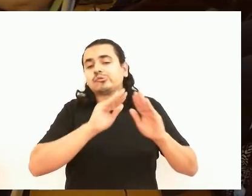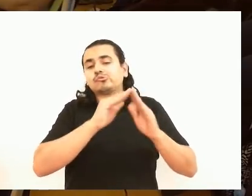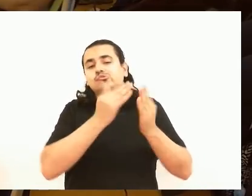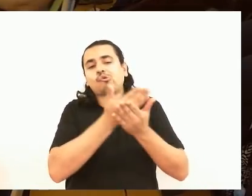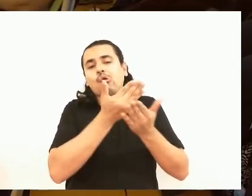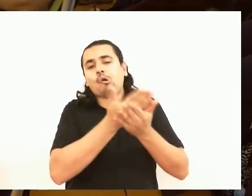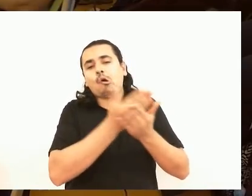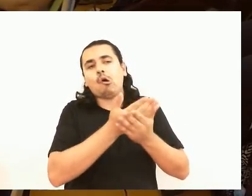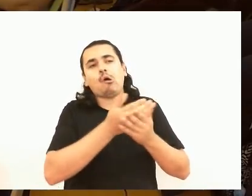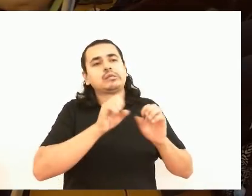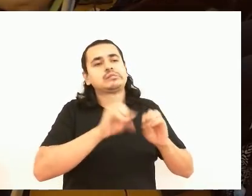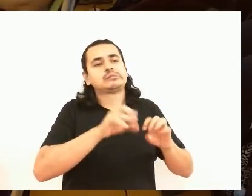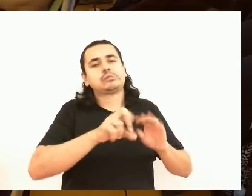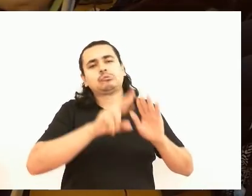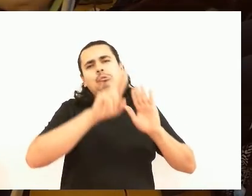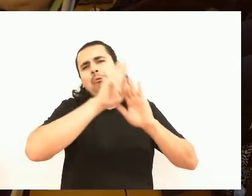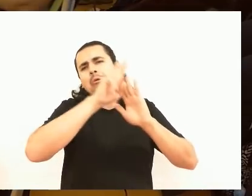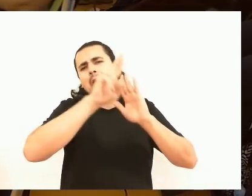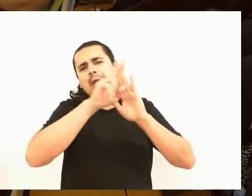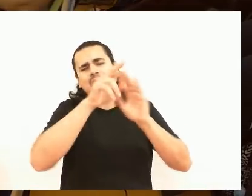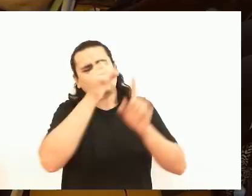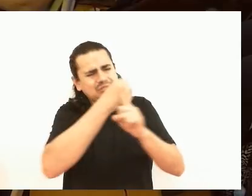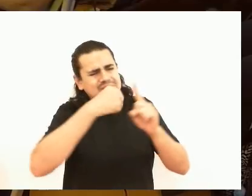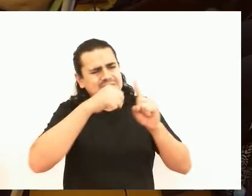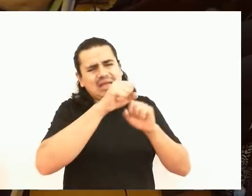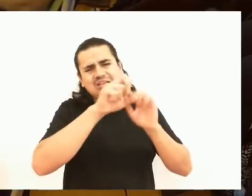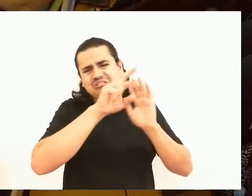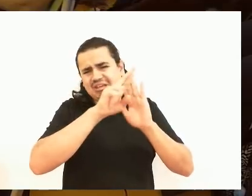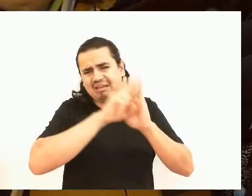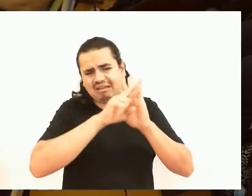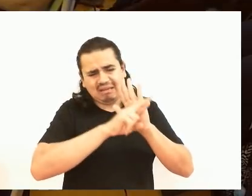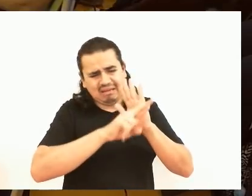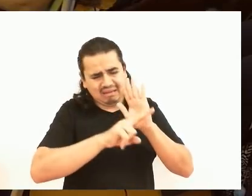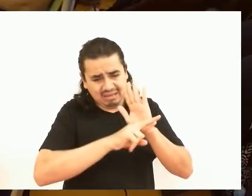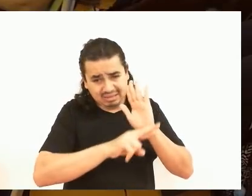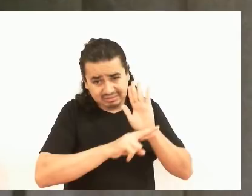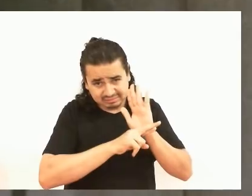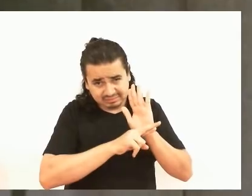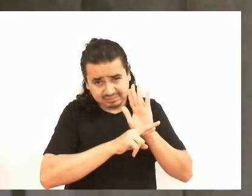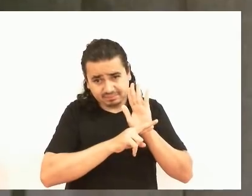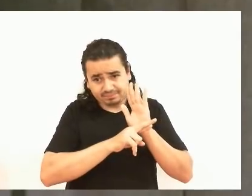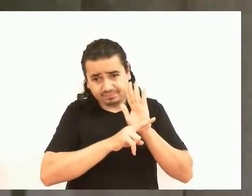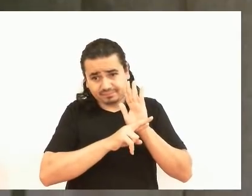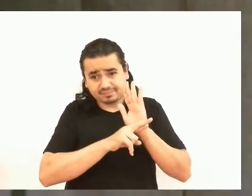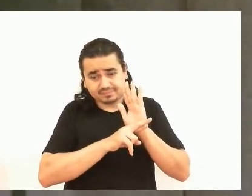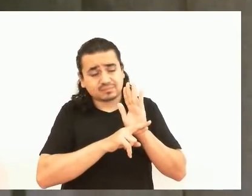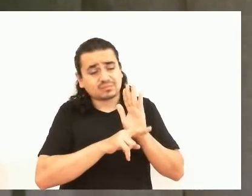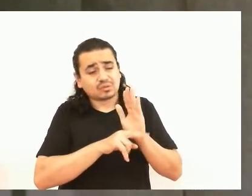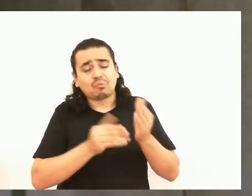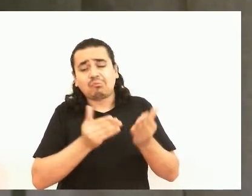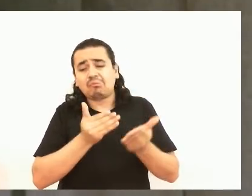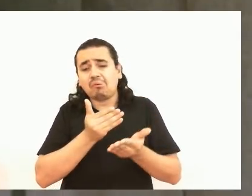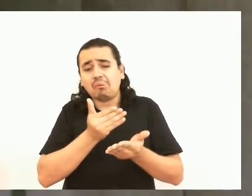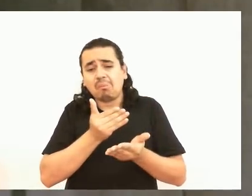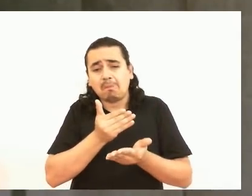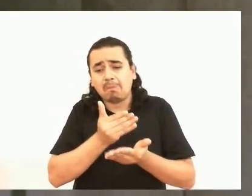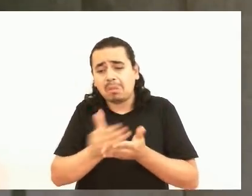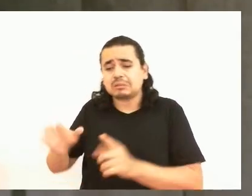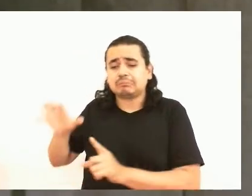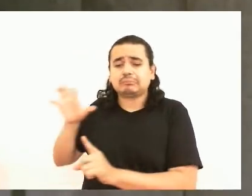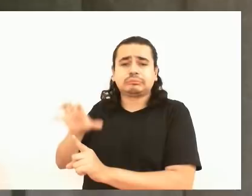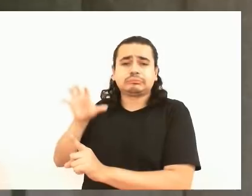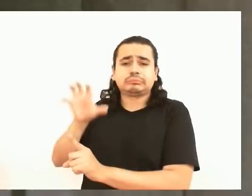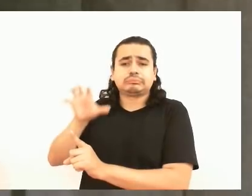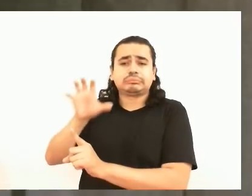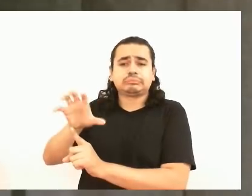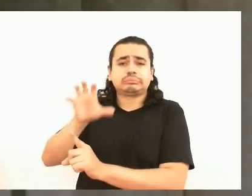que a rede nossos corpos desejantes né ou seja toda a sede a desculpa